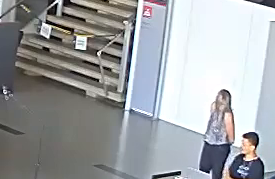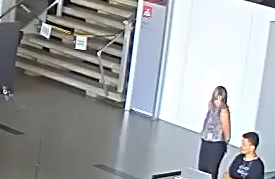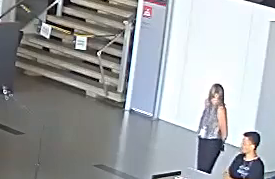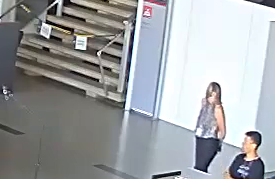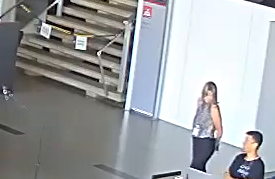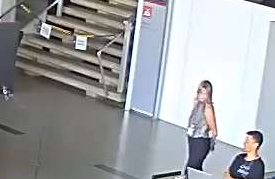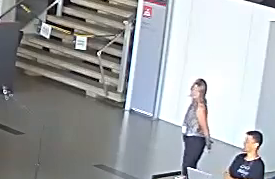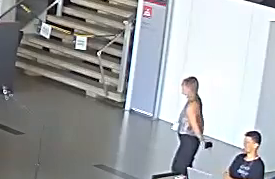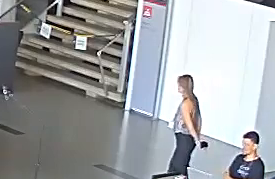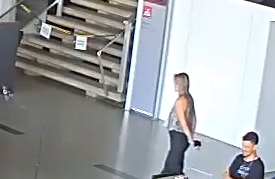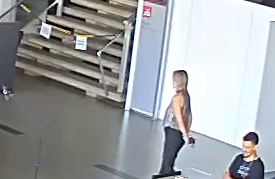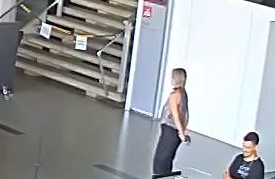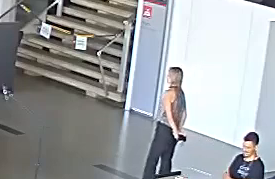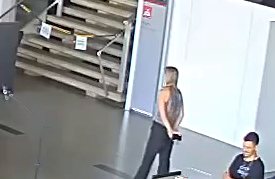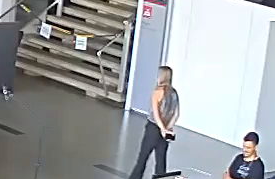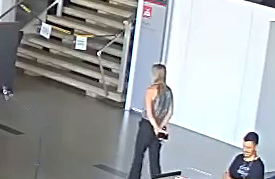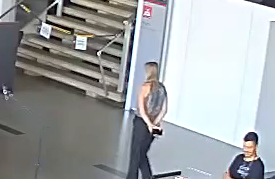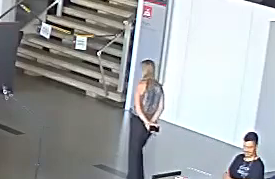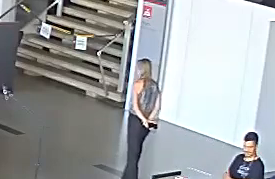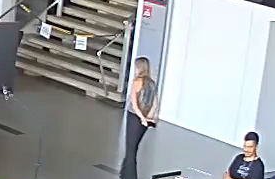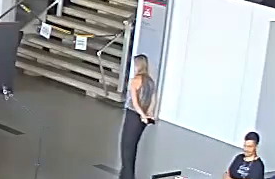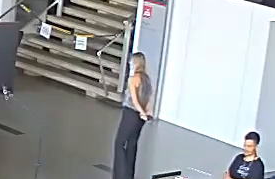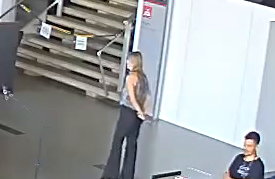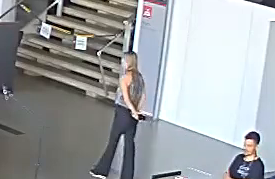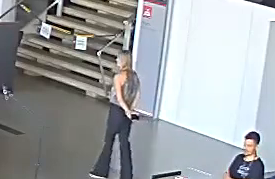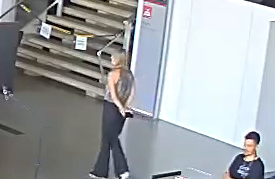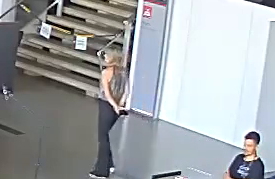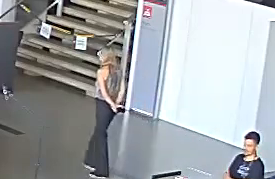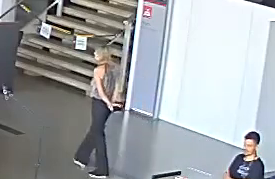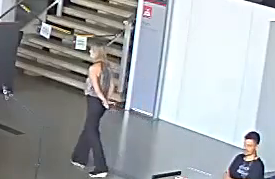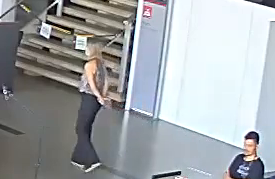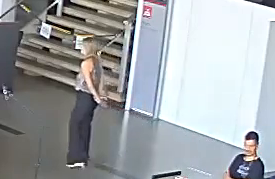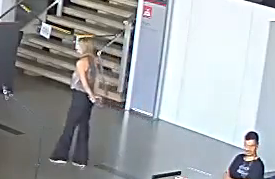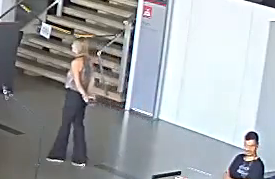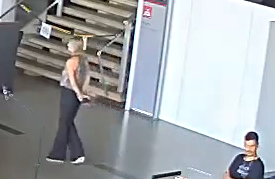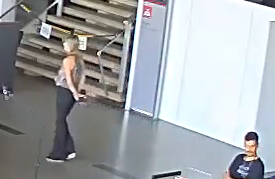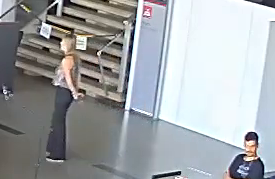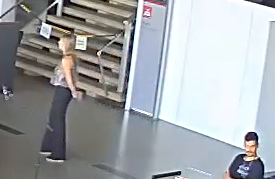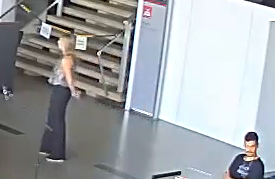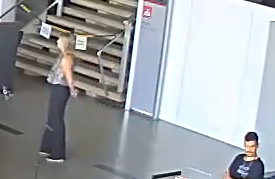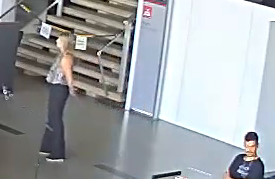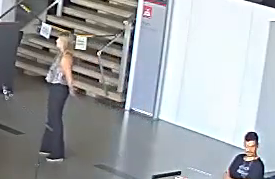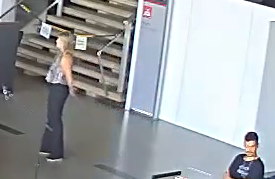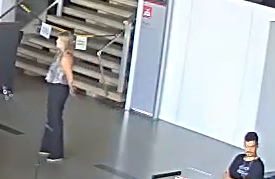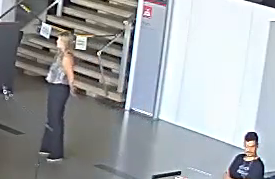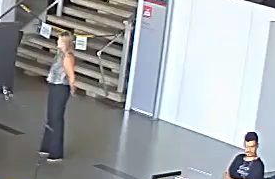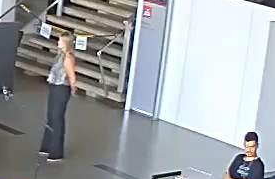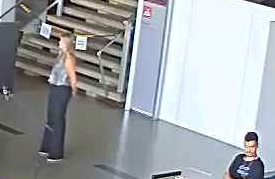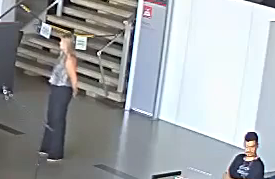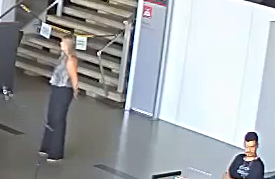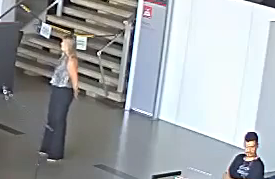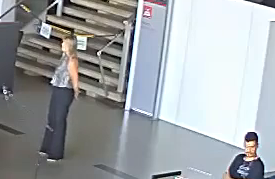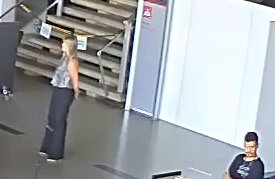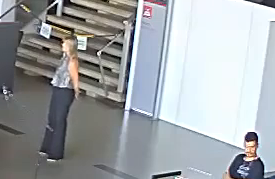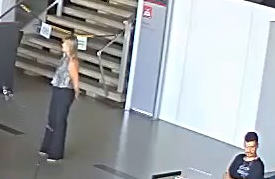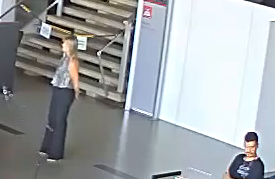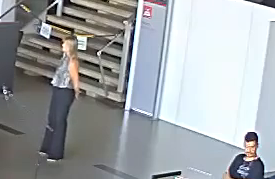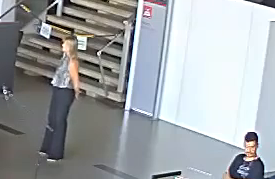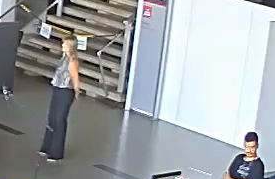Vânia Samira, que é do Centro de Apoio Operacional das Promotorias de Justiça, de Promoção dos Direitos dos Idosos e das Pessoas